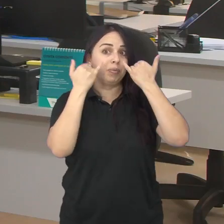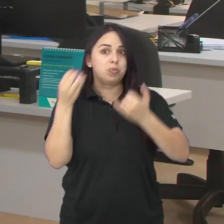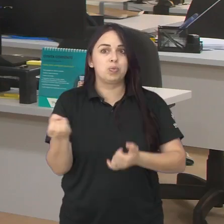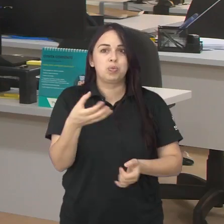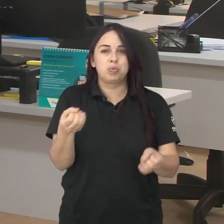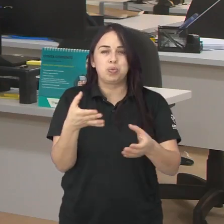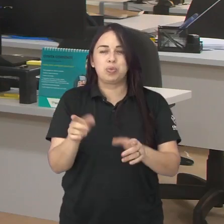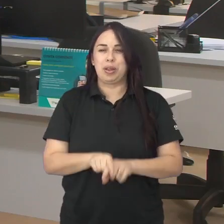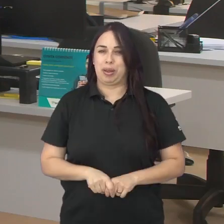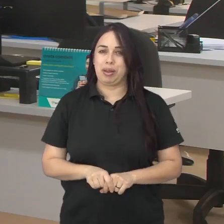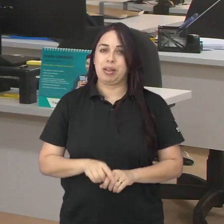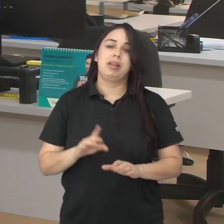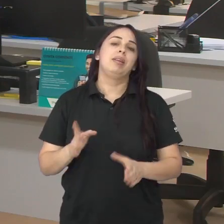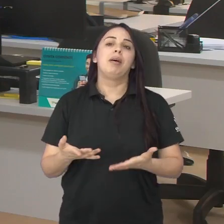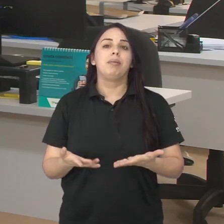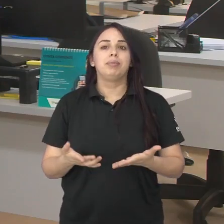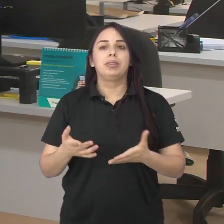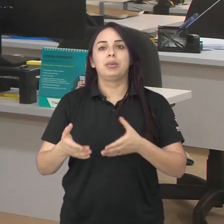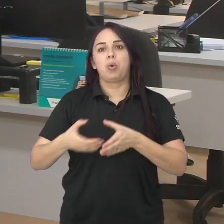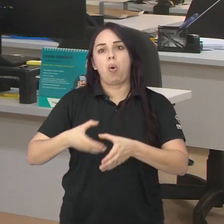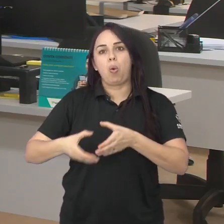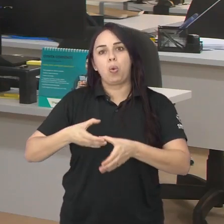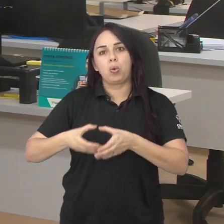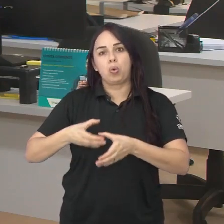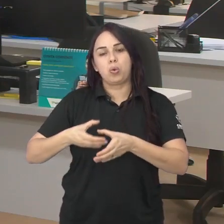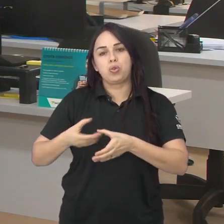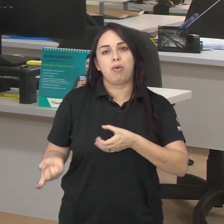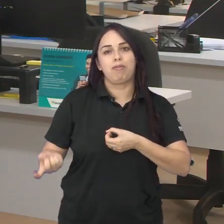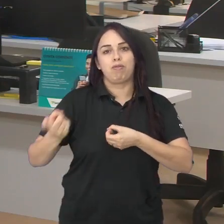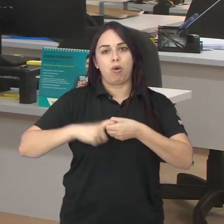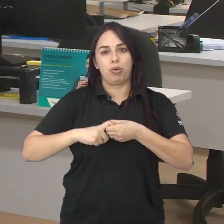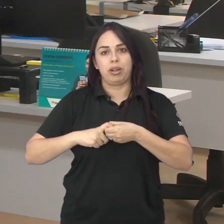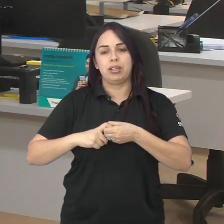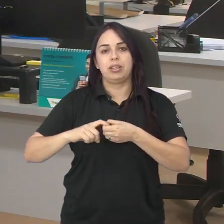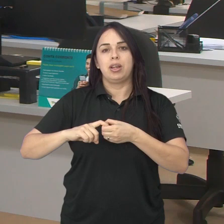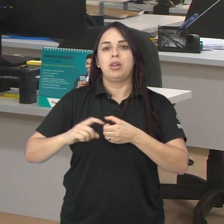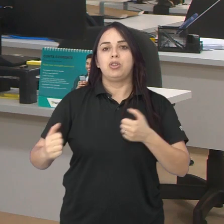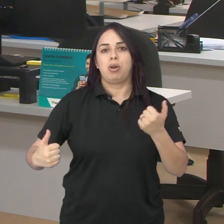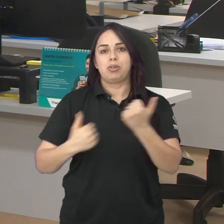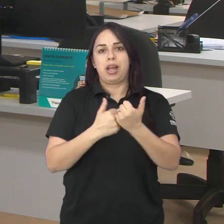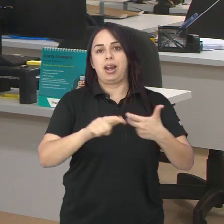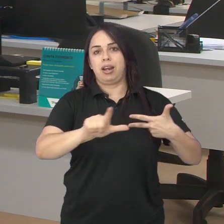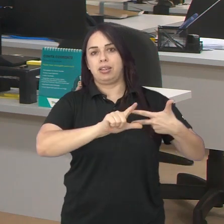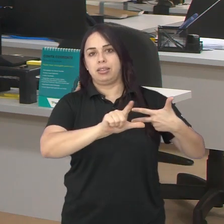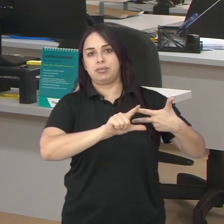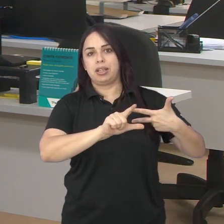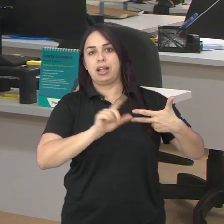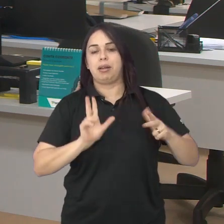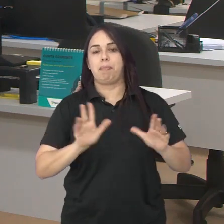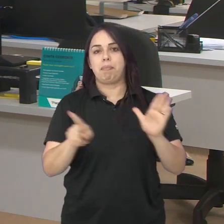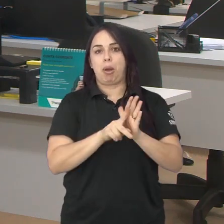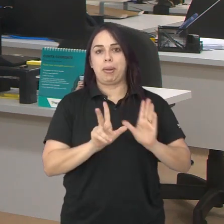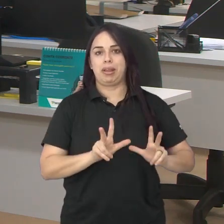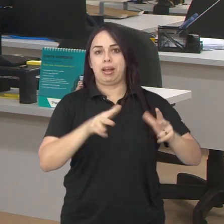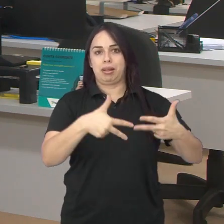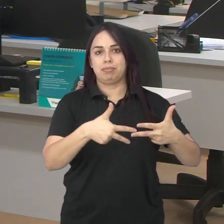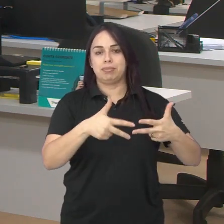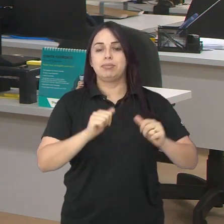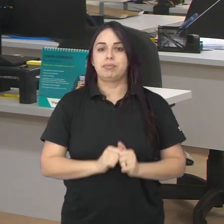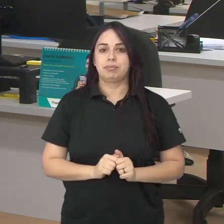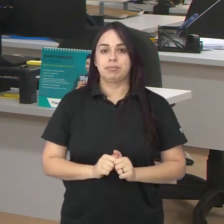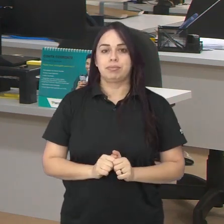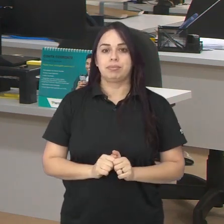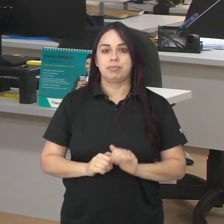tem mais notícia boa aqui no boletim. Foi retomado o andamento do concurso público de auxiliar legislativo da Câmara